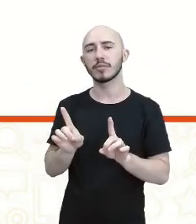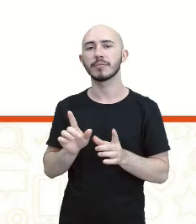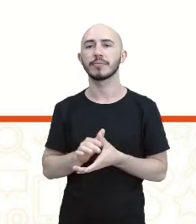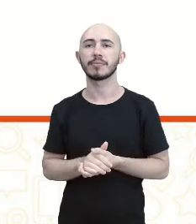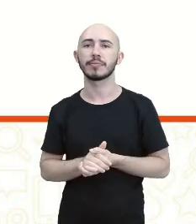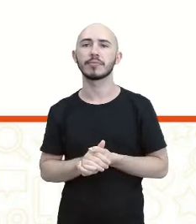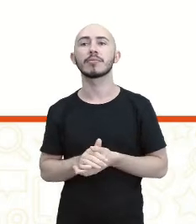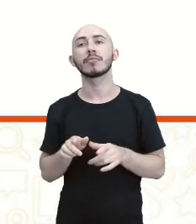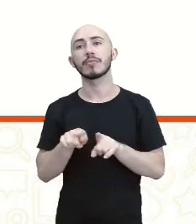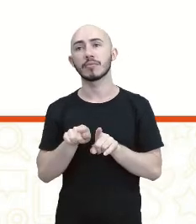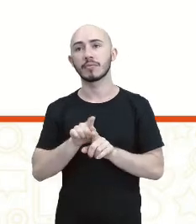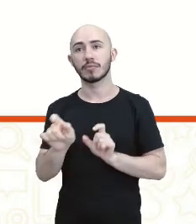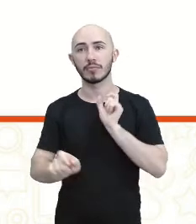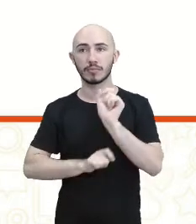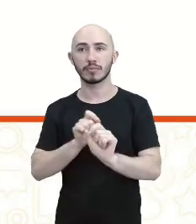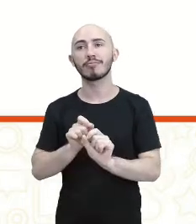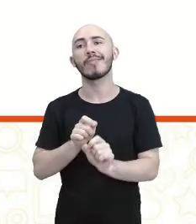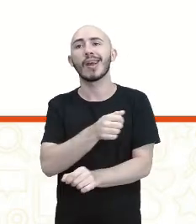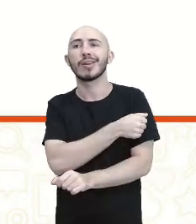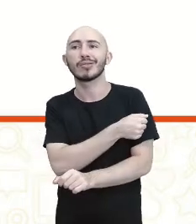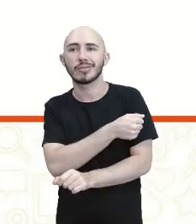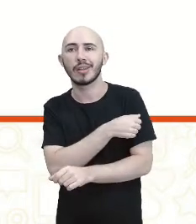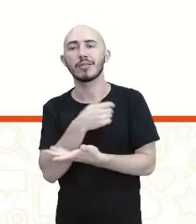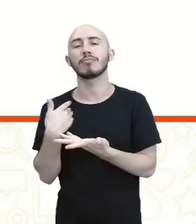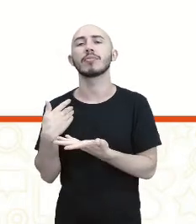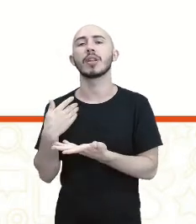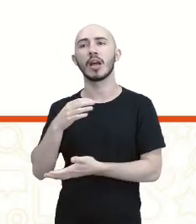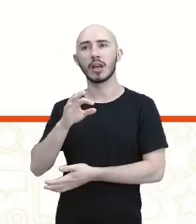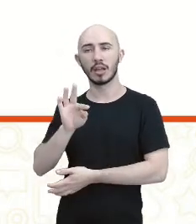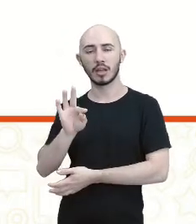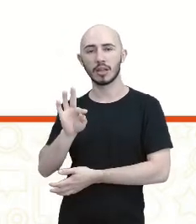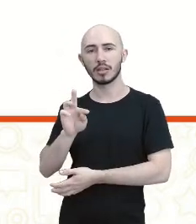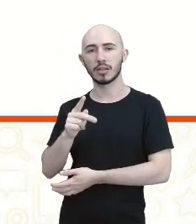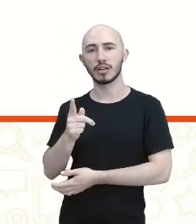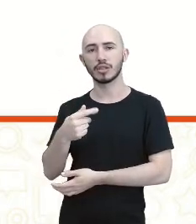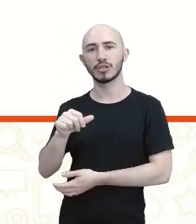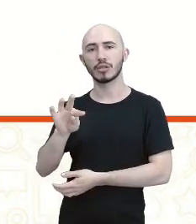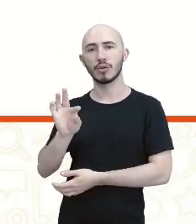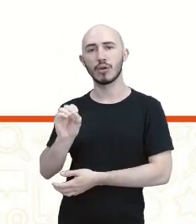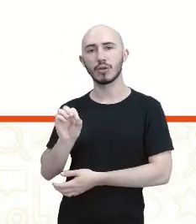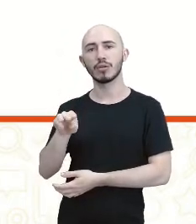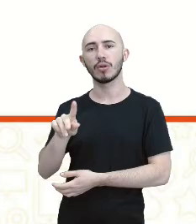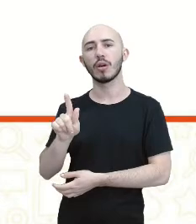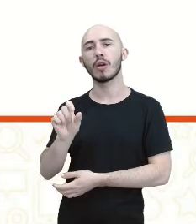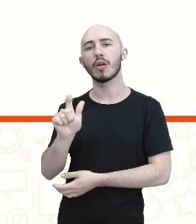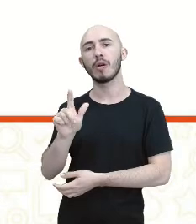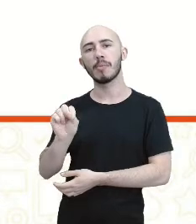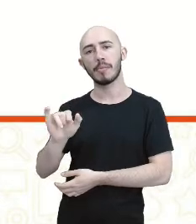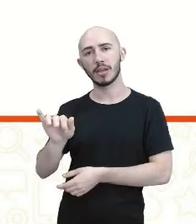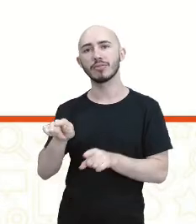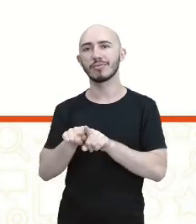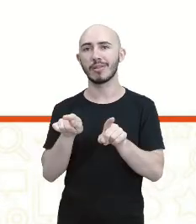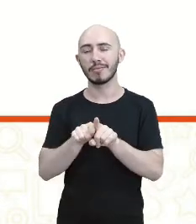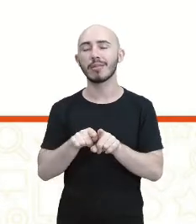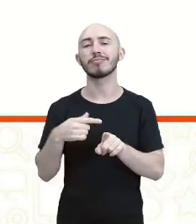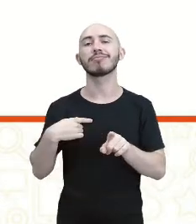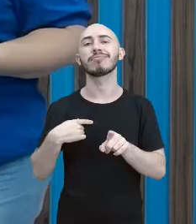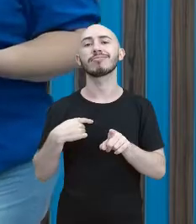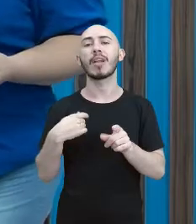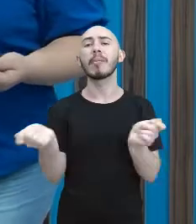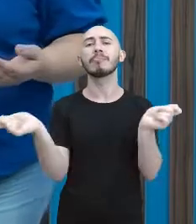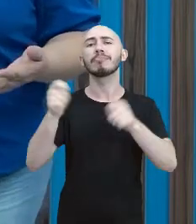estudantes com transtornos globais de desenvolvimento e são os estudantes com altas habilidades e superdotação.